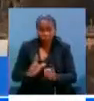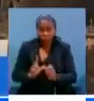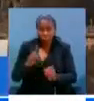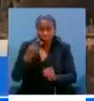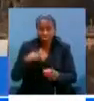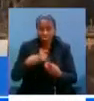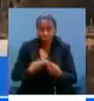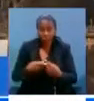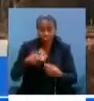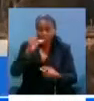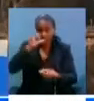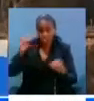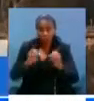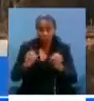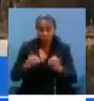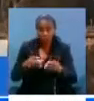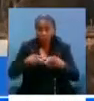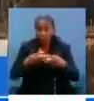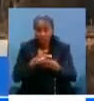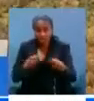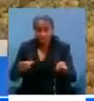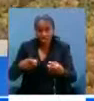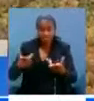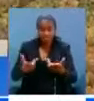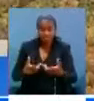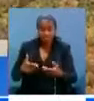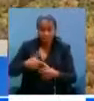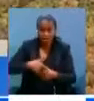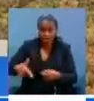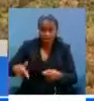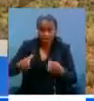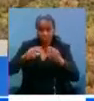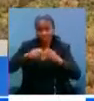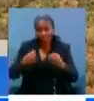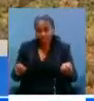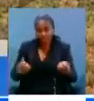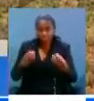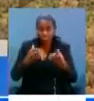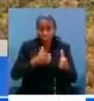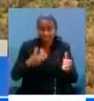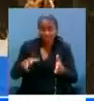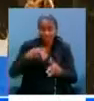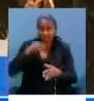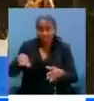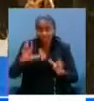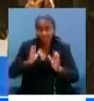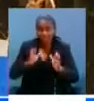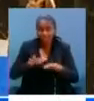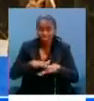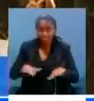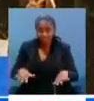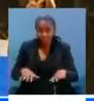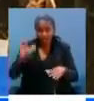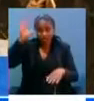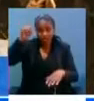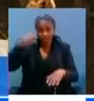3 anos. Sem água, os equipamentos de rega vão-se deteriorando. Muitas parcelas de terreno já foram desativadas e os animais